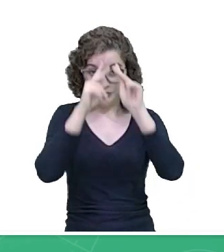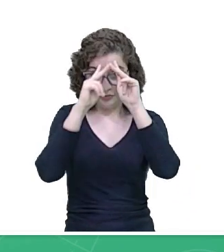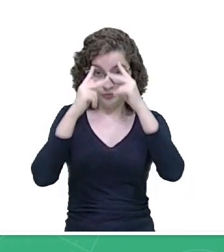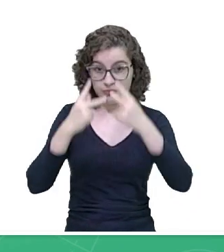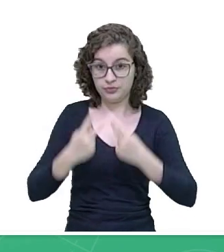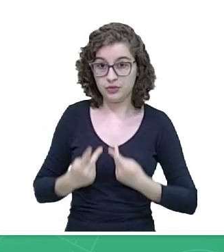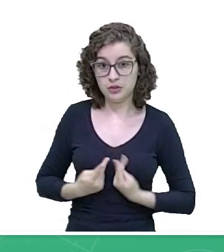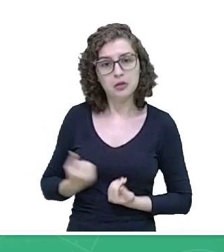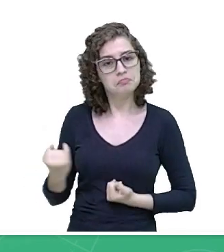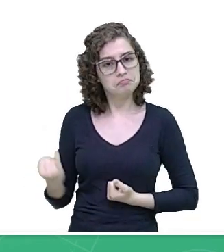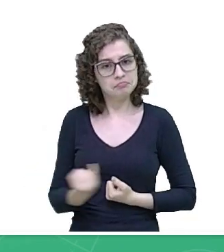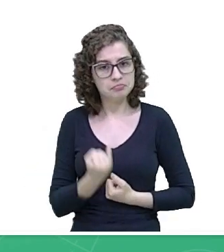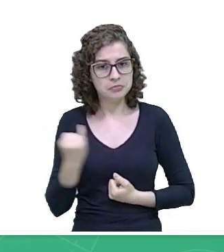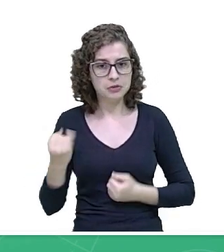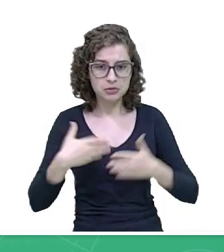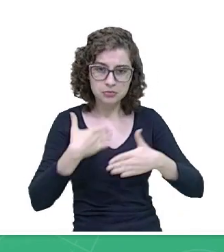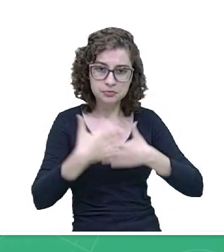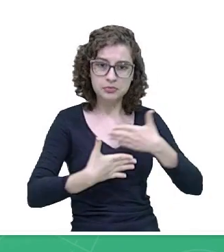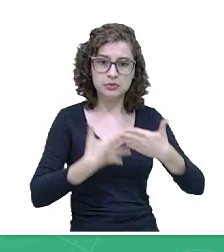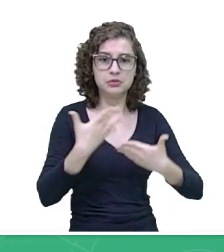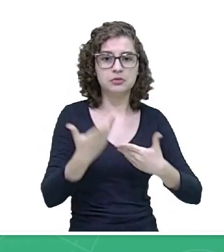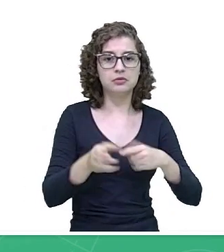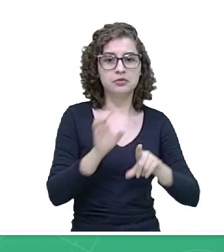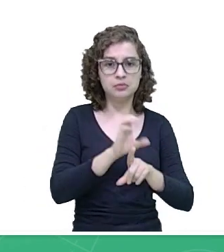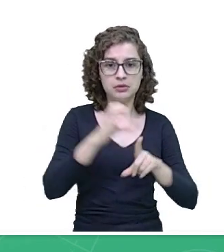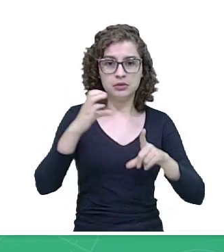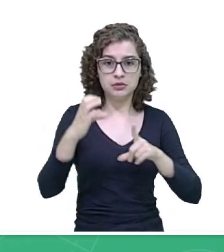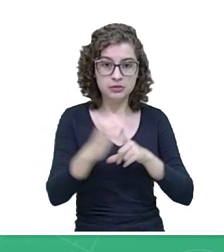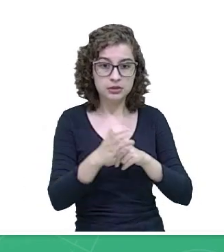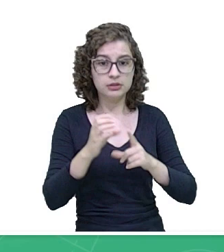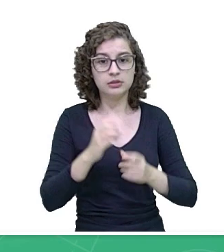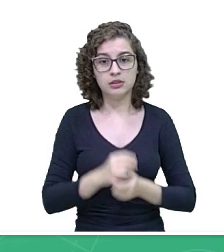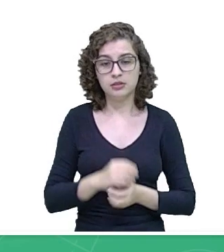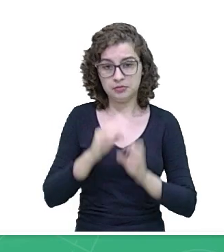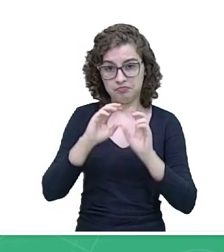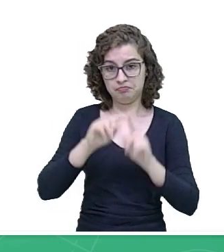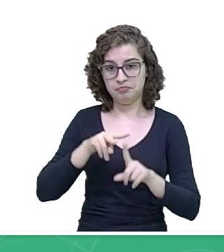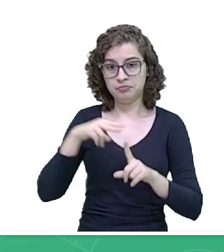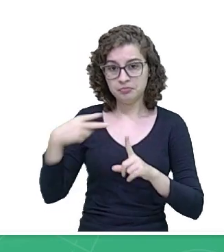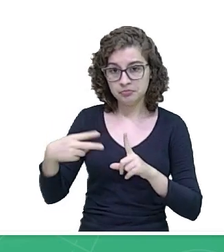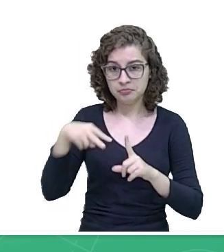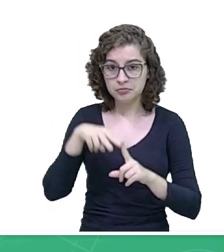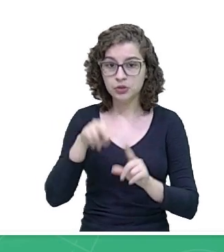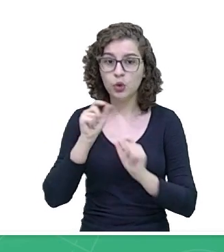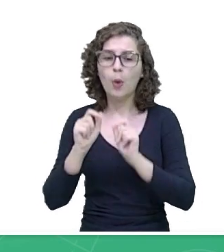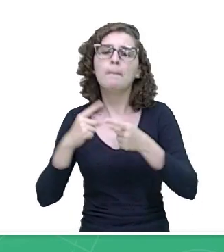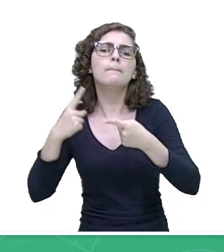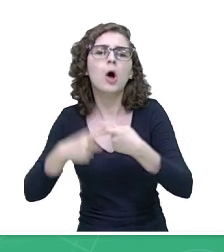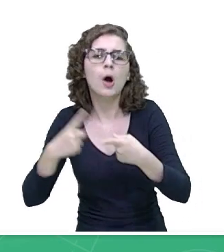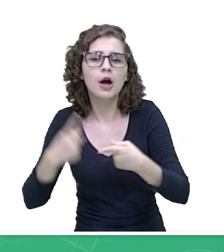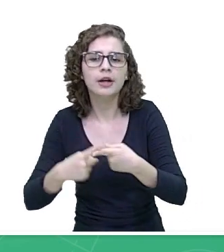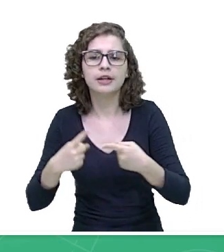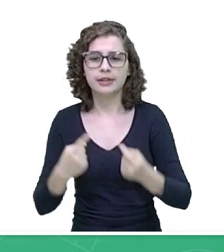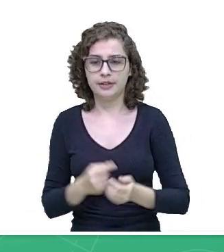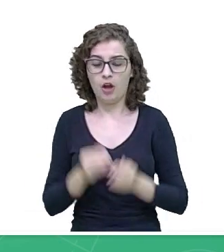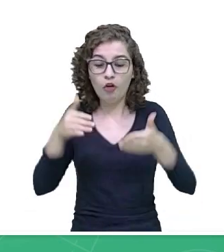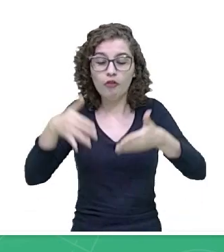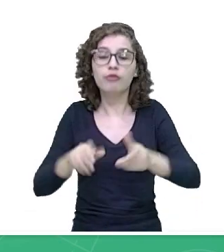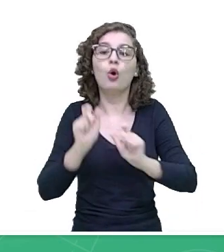humanos são fundamentais para o desenvolvimento da cidadania, porque eles